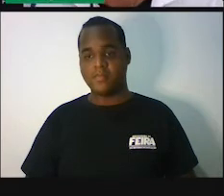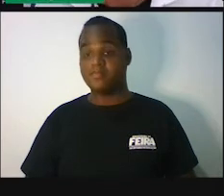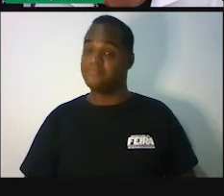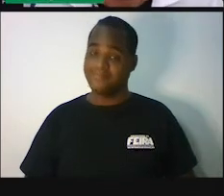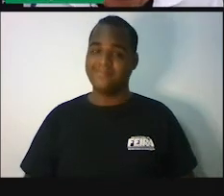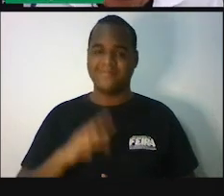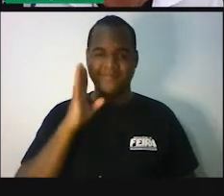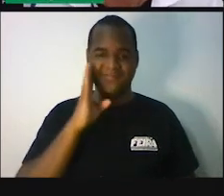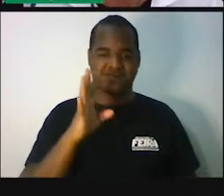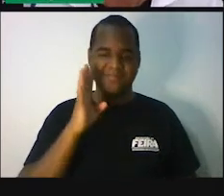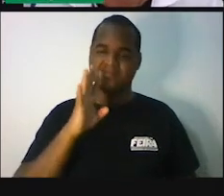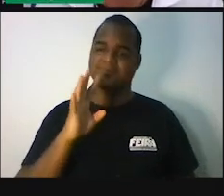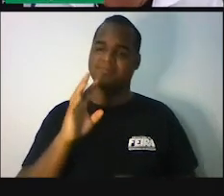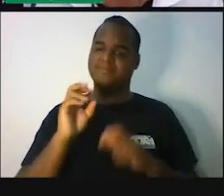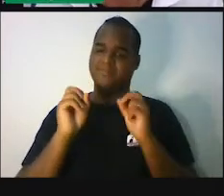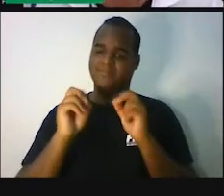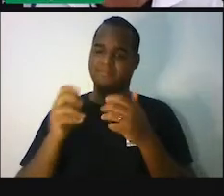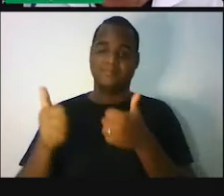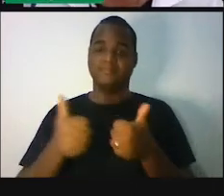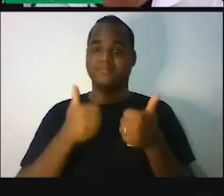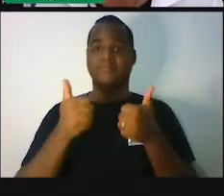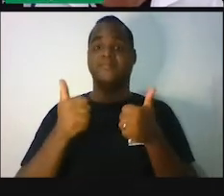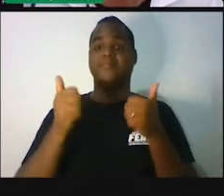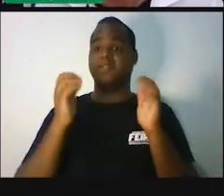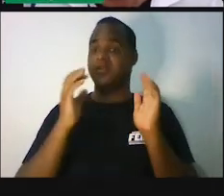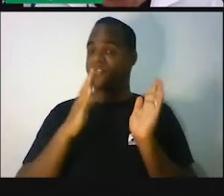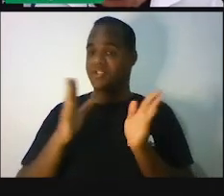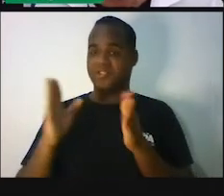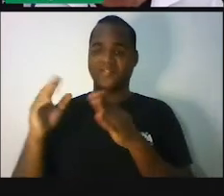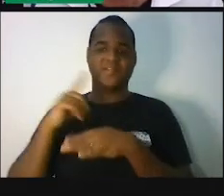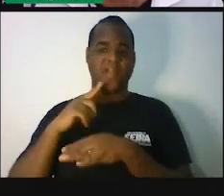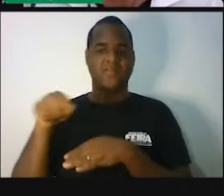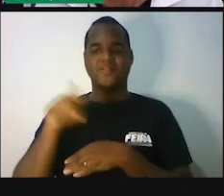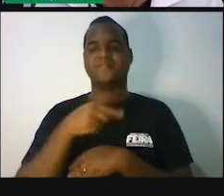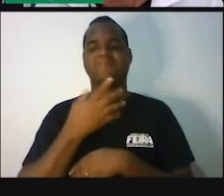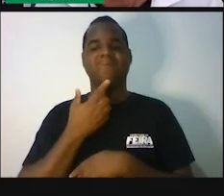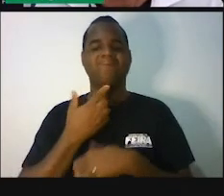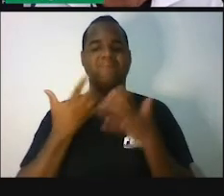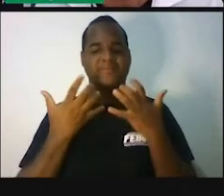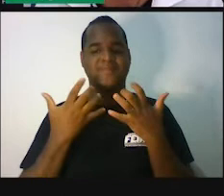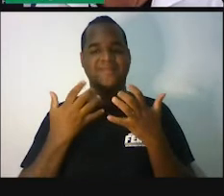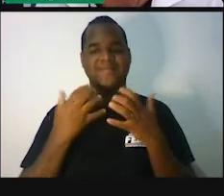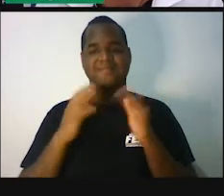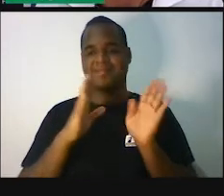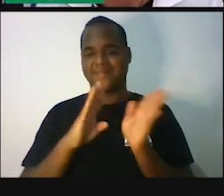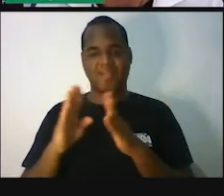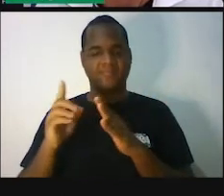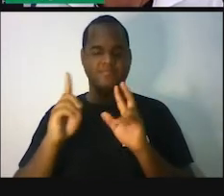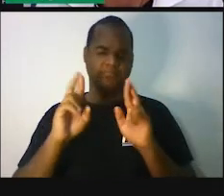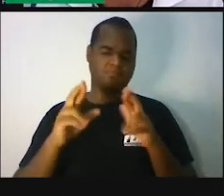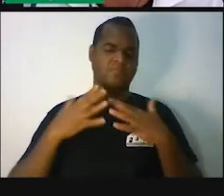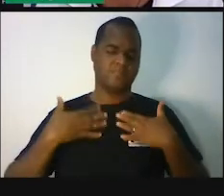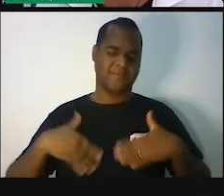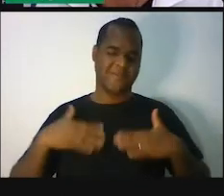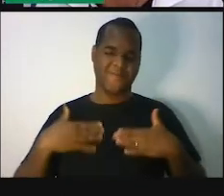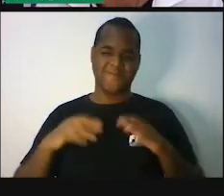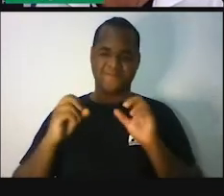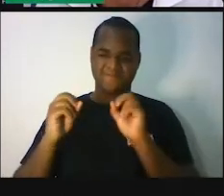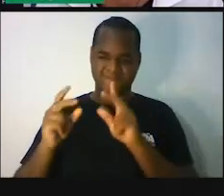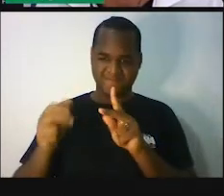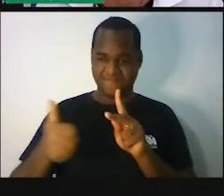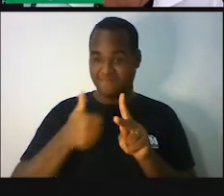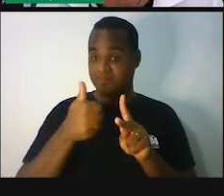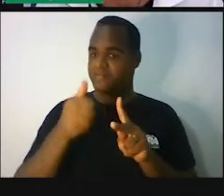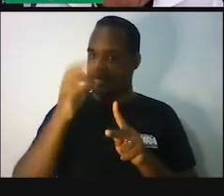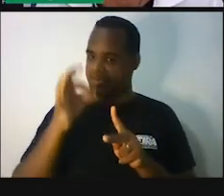Bacana. Estamos chegando onde nós queremos, tá bom? Fica tranquilão aí. Tranquilona, vai dar